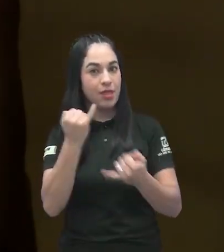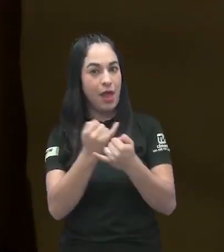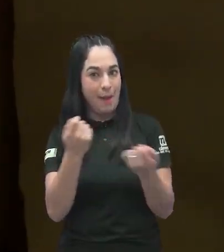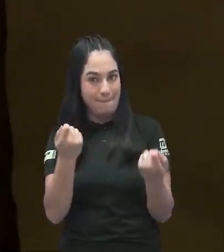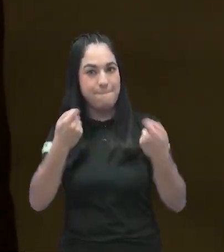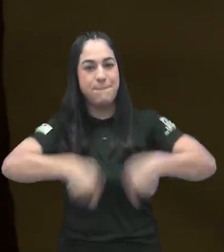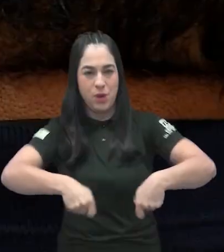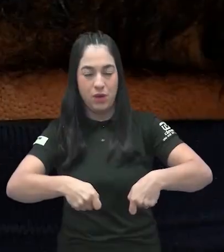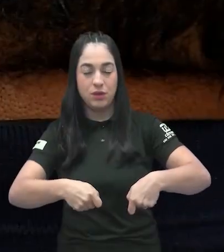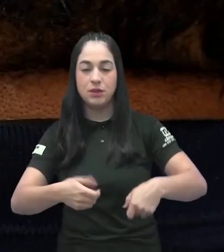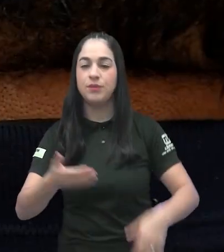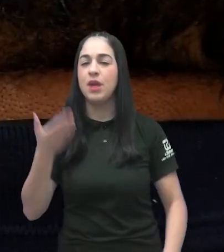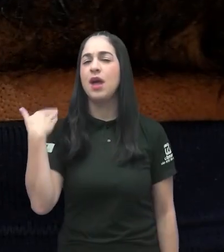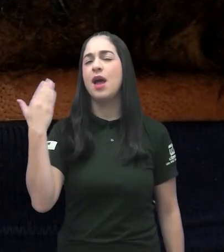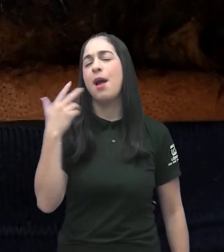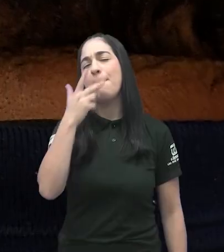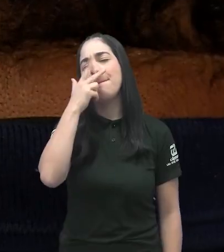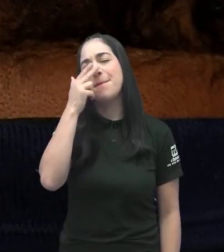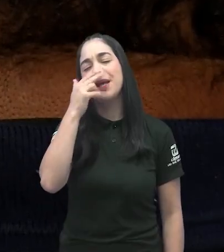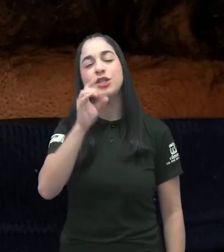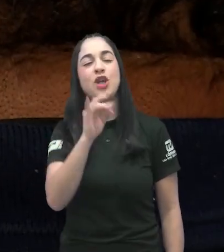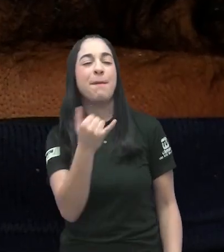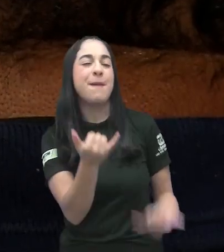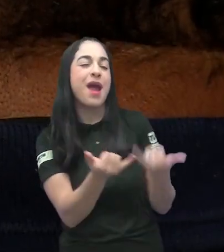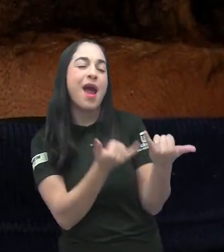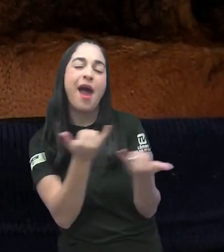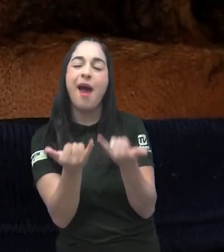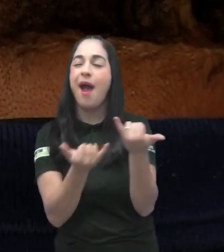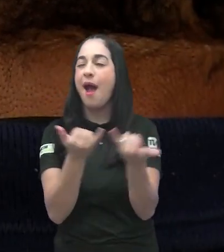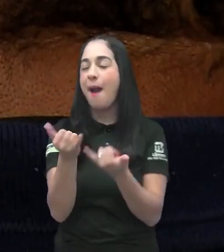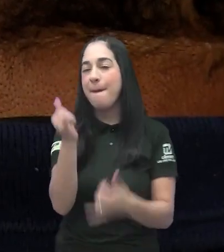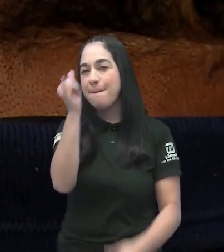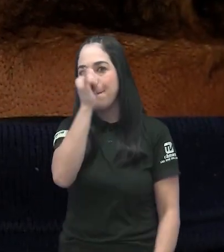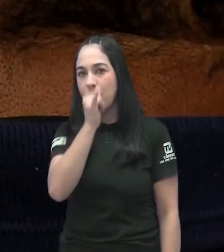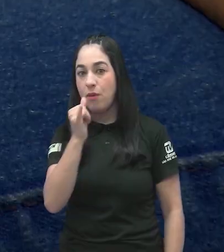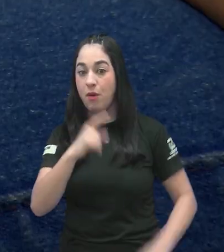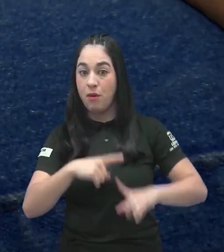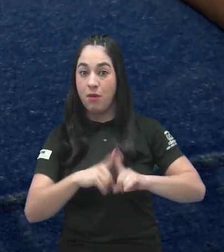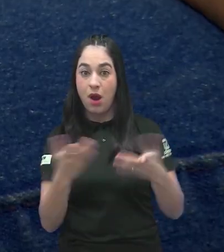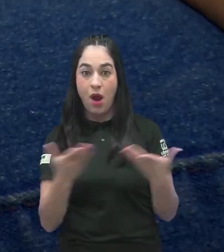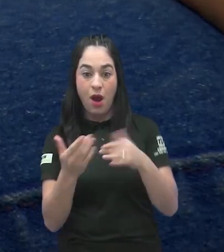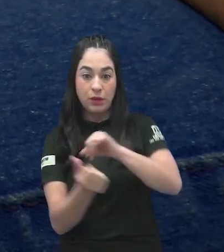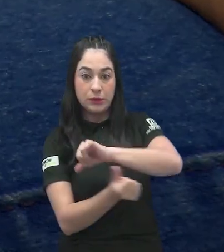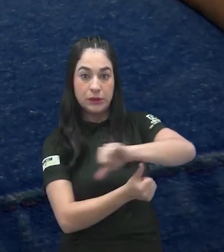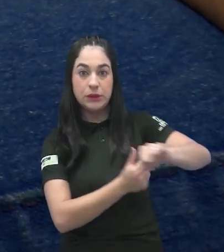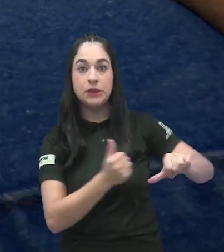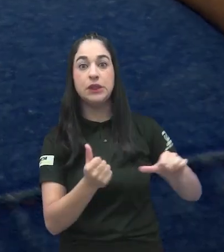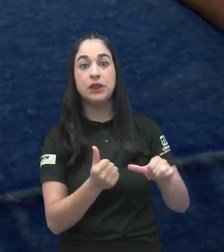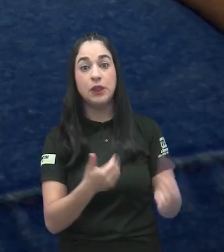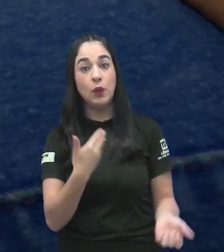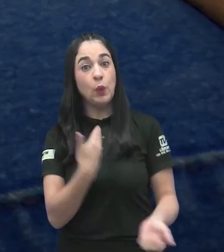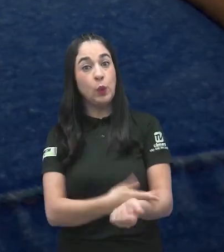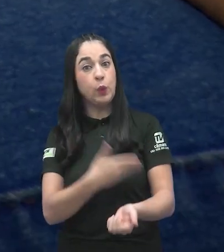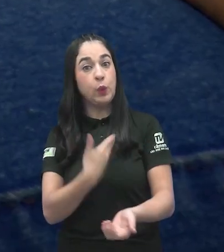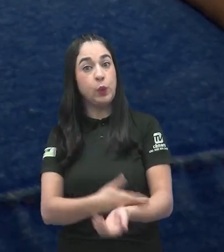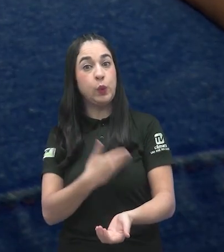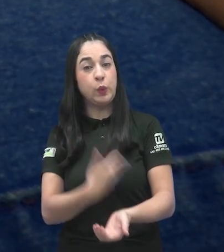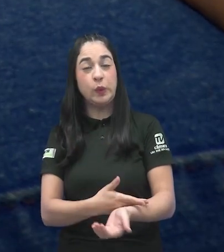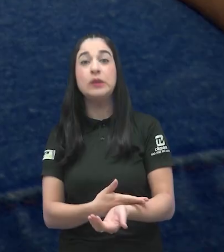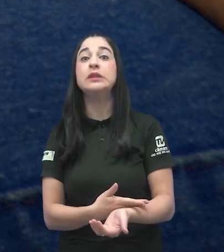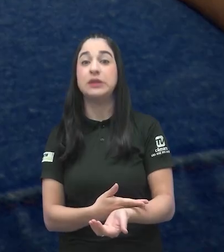de apostas. O que parecia uma brincadeira inofensiva para essas pessoas se transformou em vício,